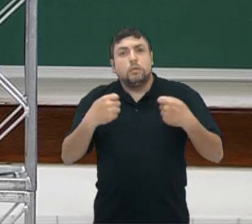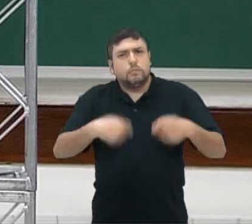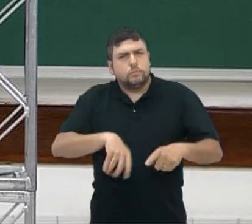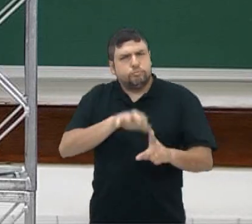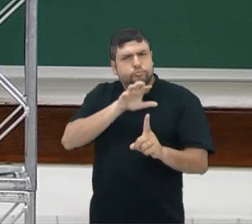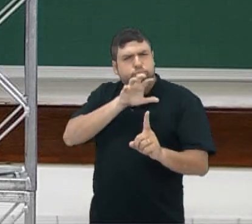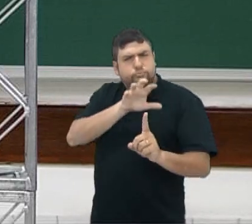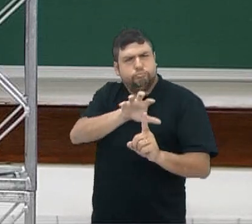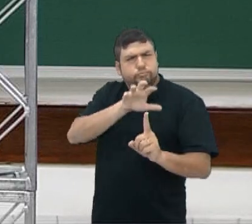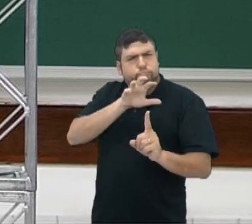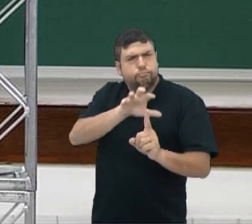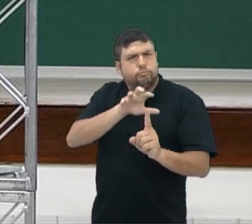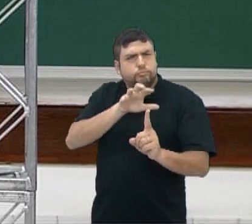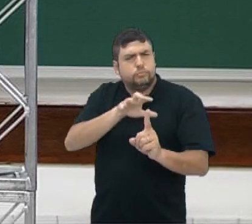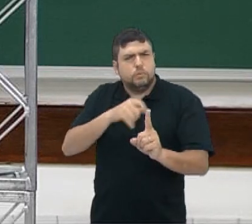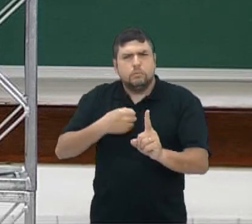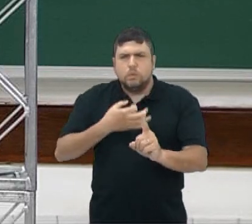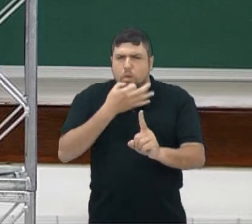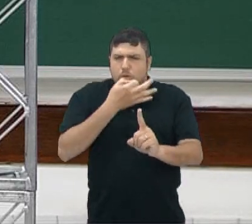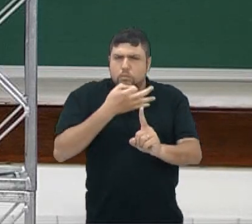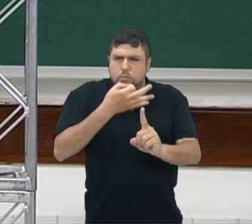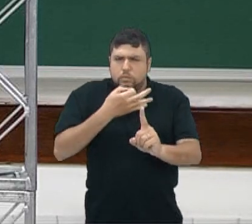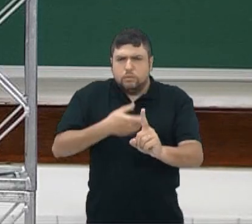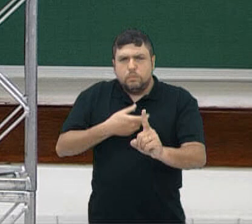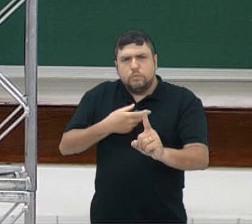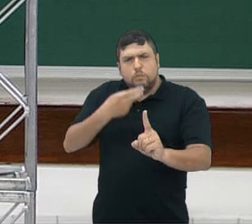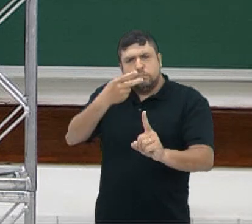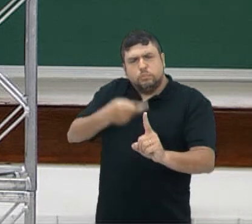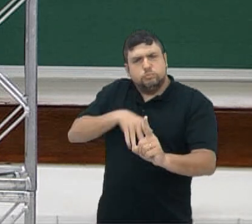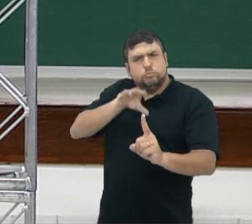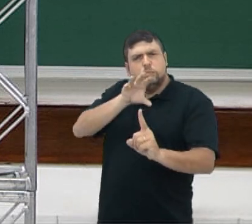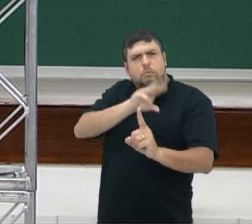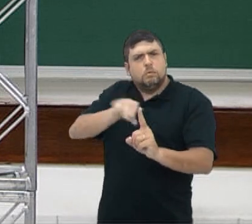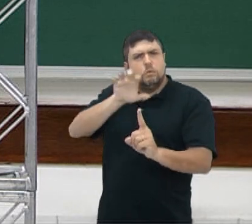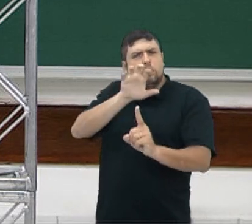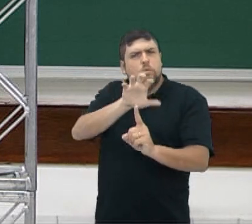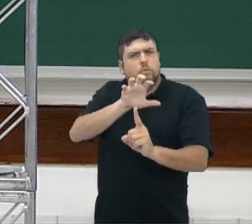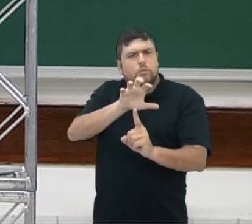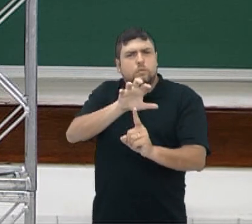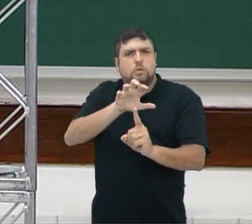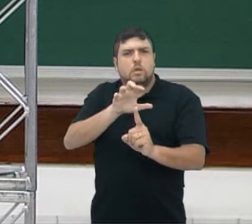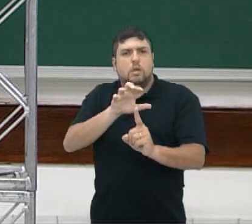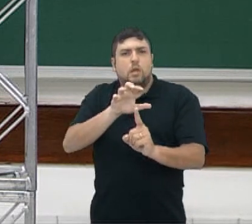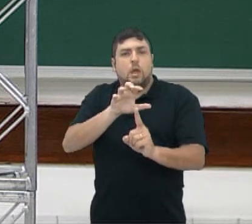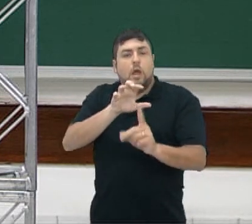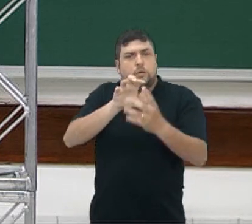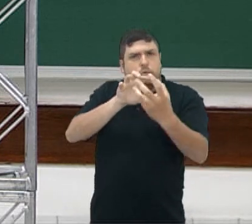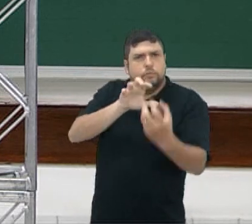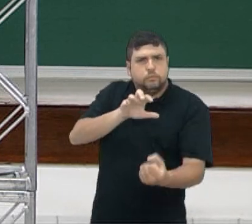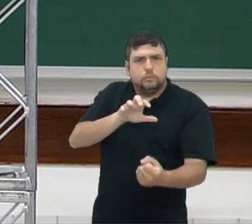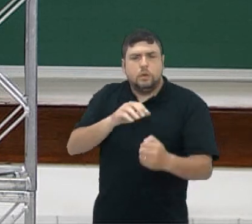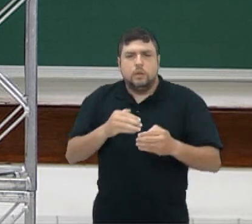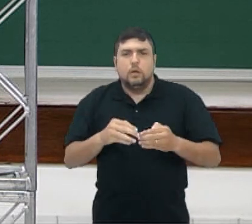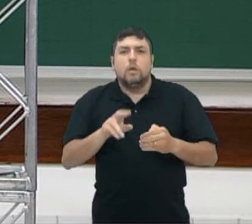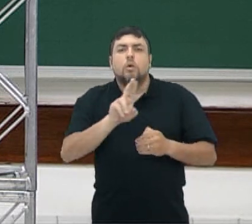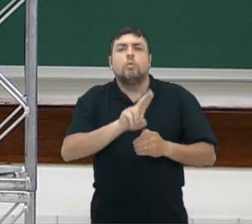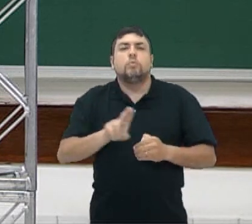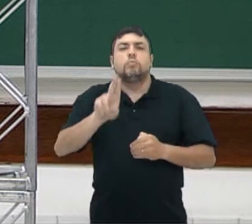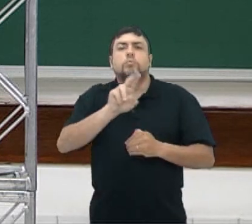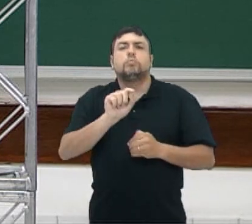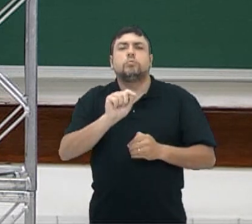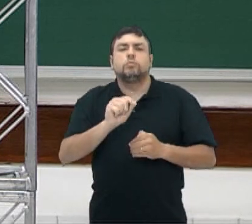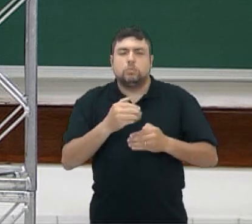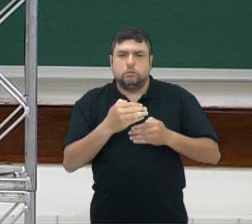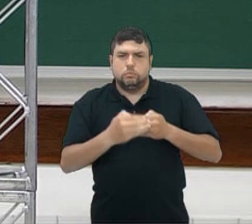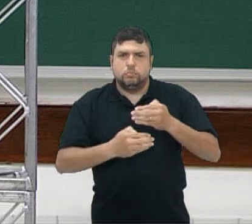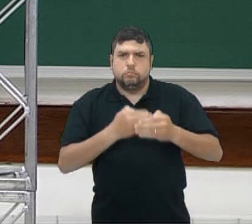o seu leitor aquilo que você está propondo. Então, no desenvolvimento é onde você vai usar todas as ferramentas argumentativas. Para isso, nós